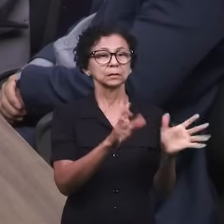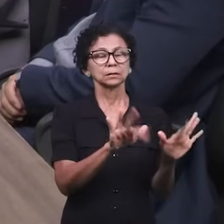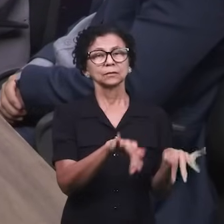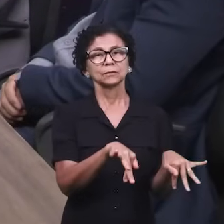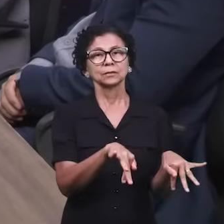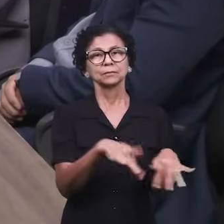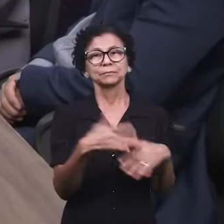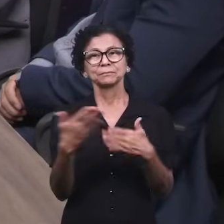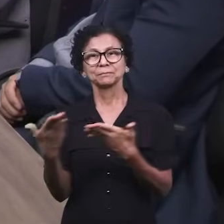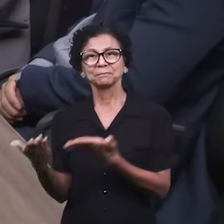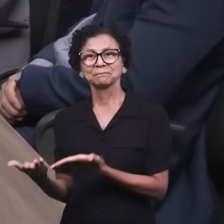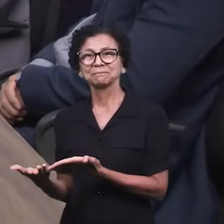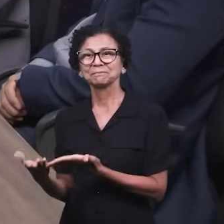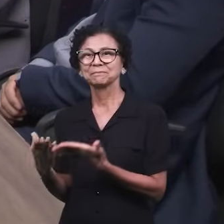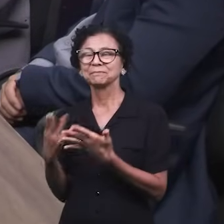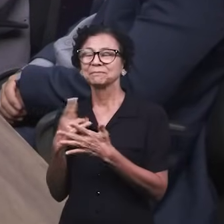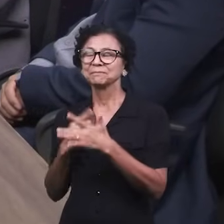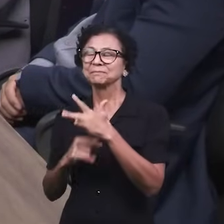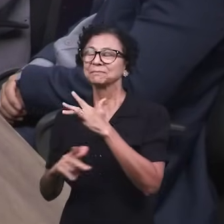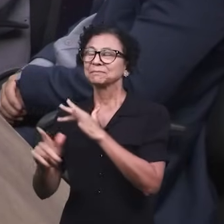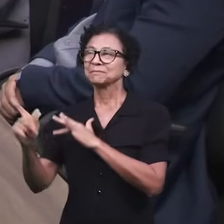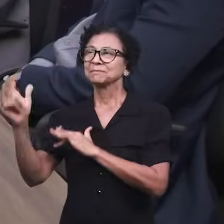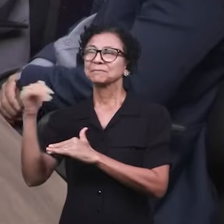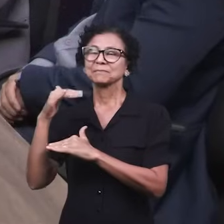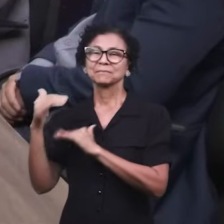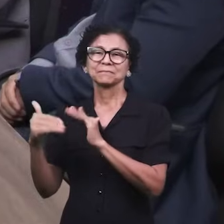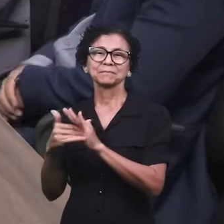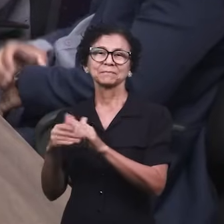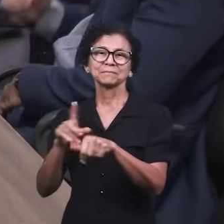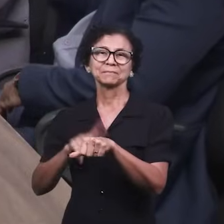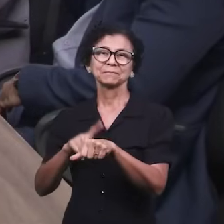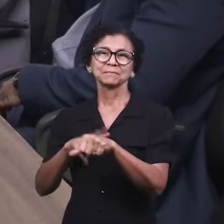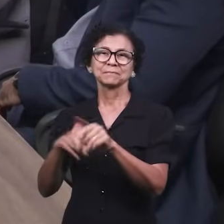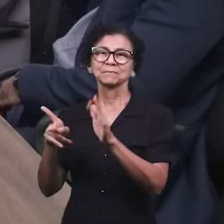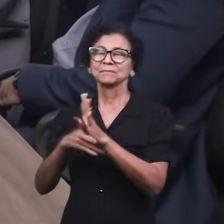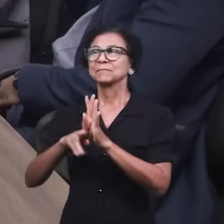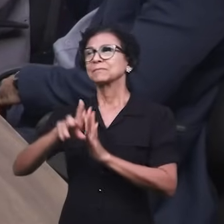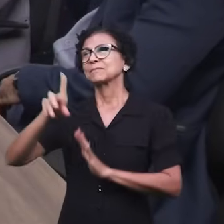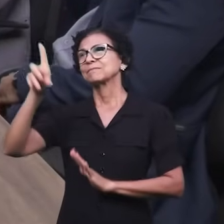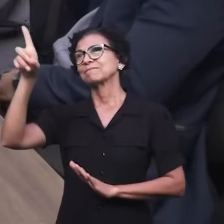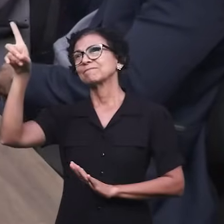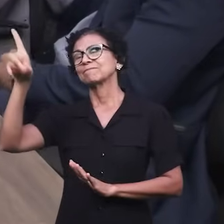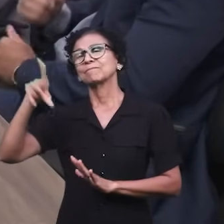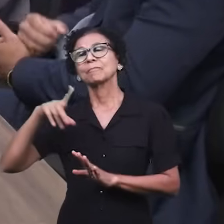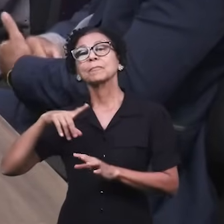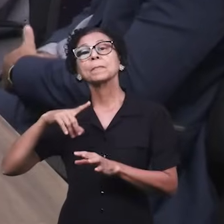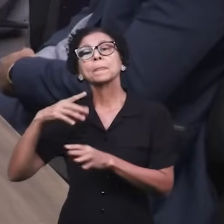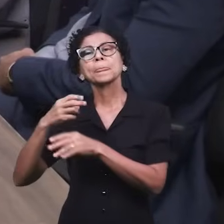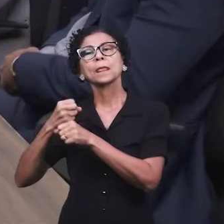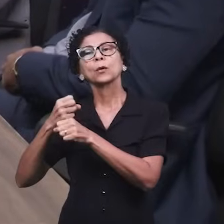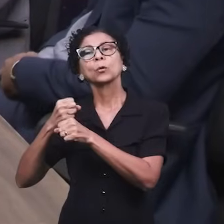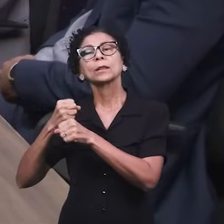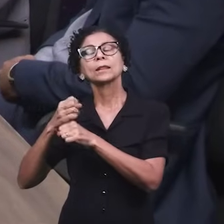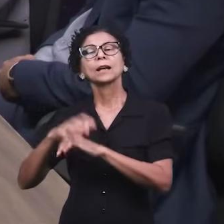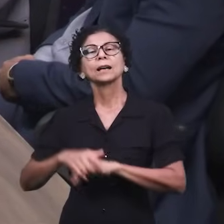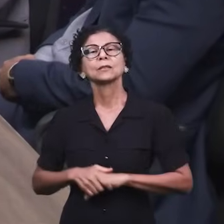e tem fim, na obra redentora tudo é eterno, é o tempo de Deus. Esse tempo aqui é contado pelas horas do relógio, é o que